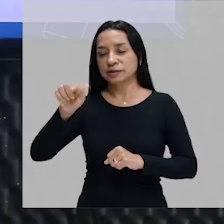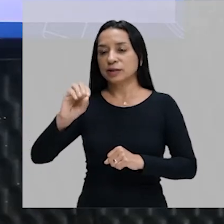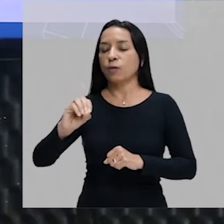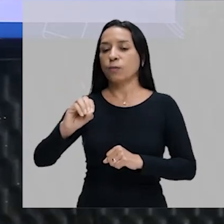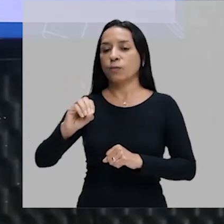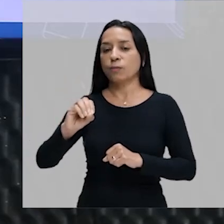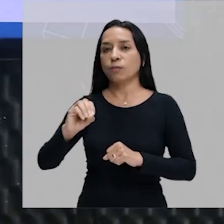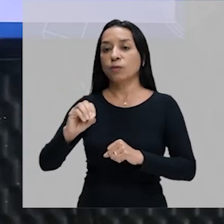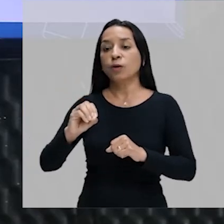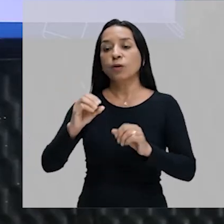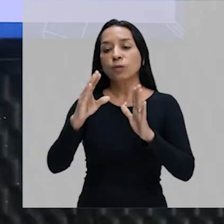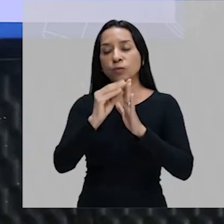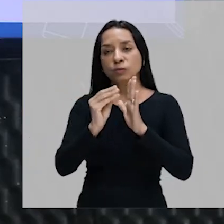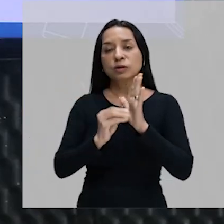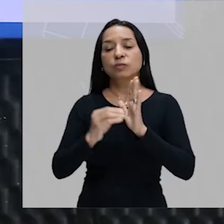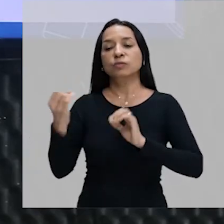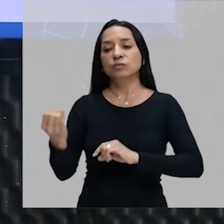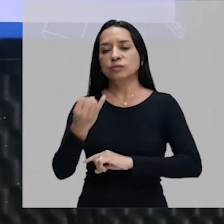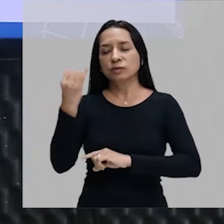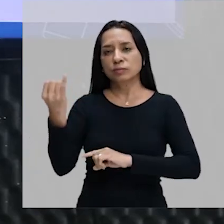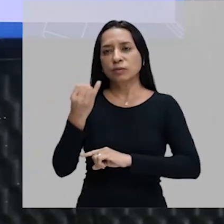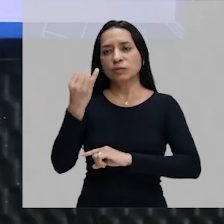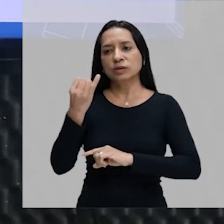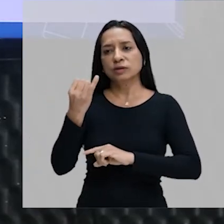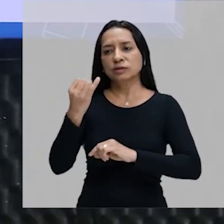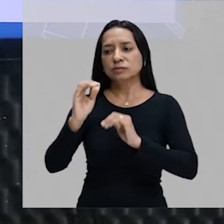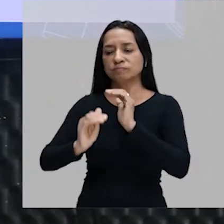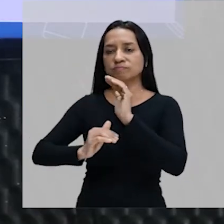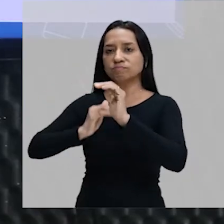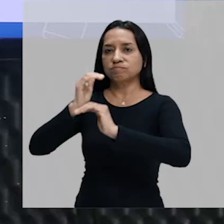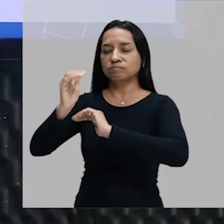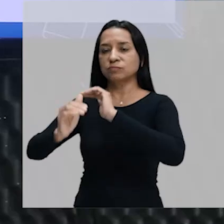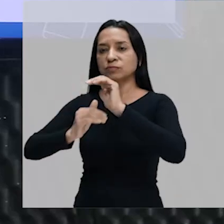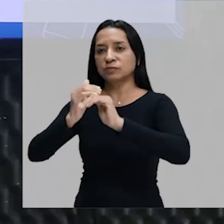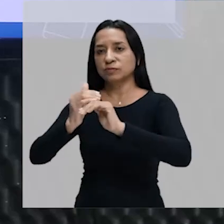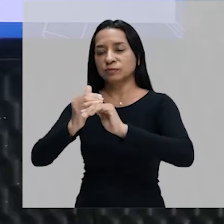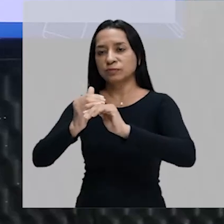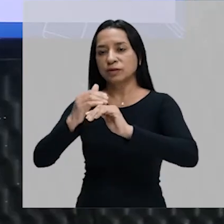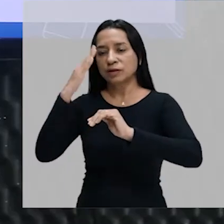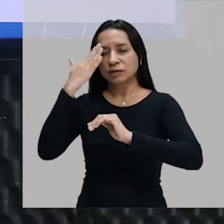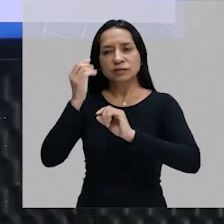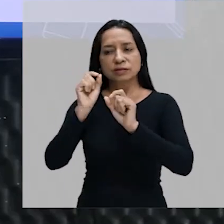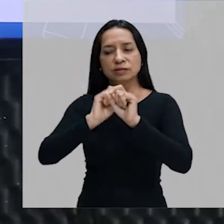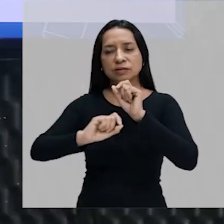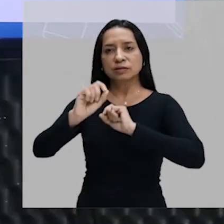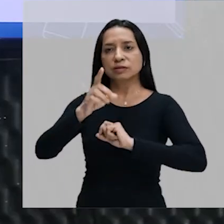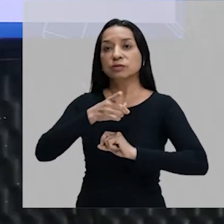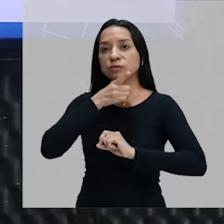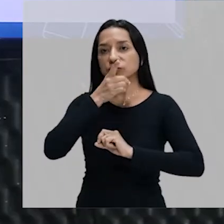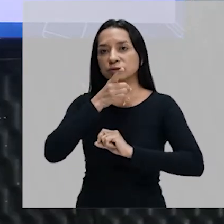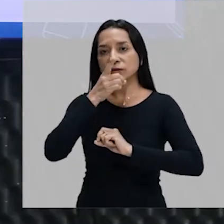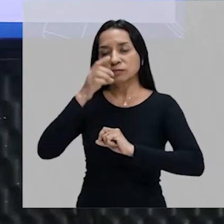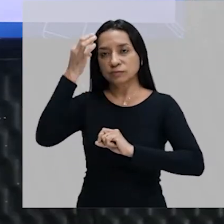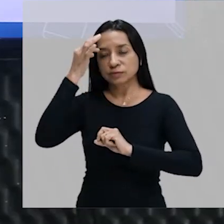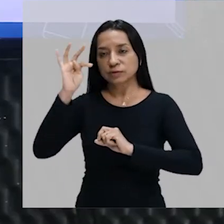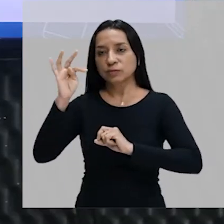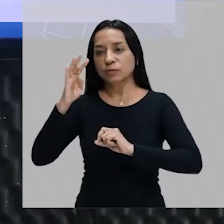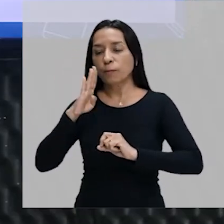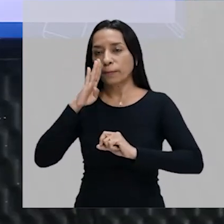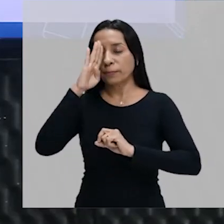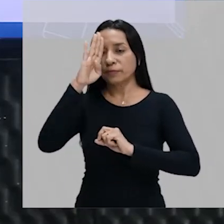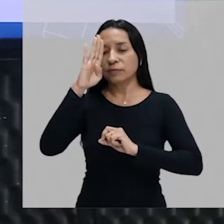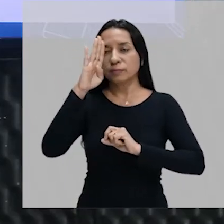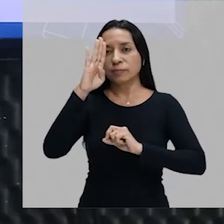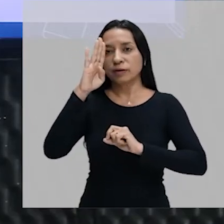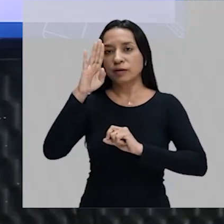de evolução, tá? Vamos entender que o Charles Darwin, né, que é o teórico principal